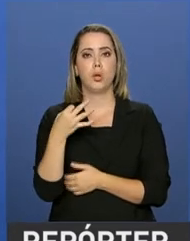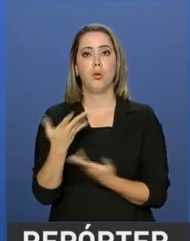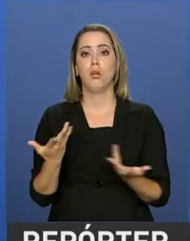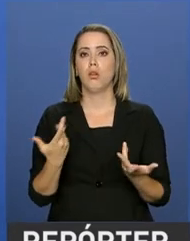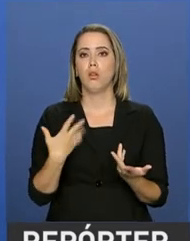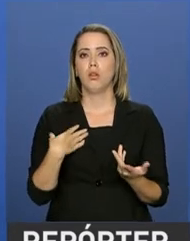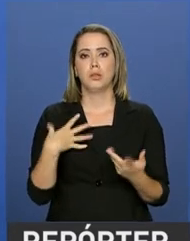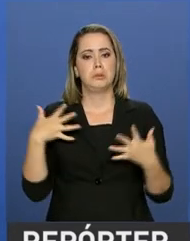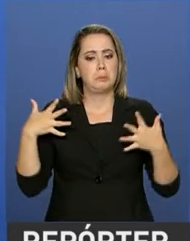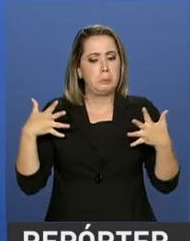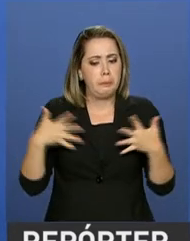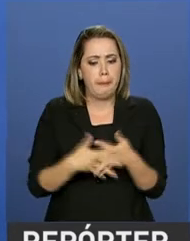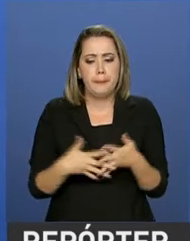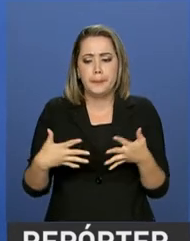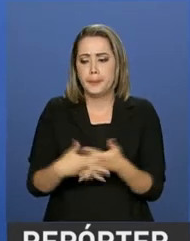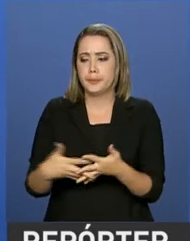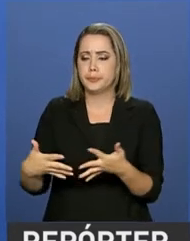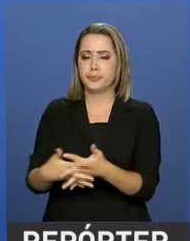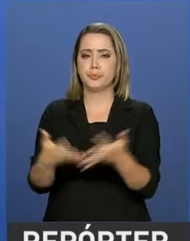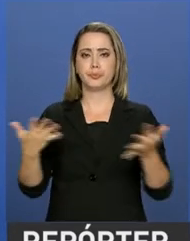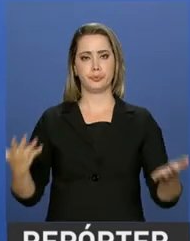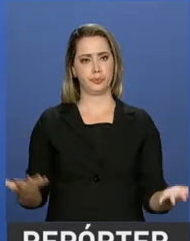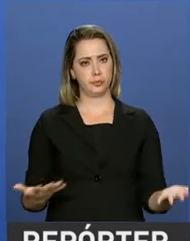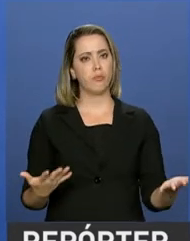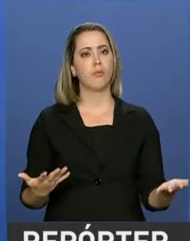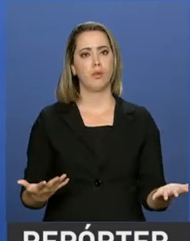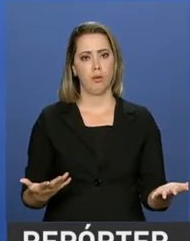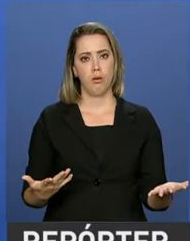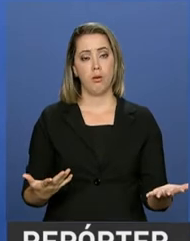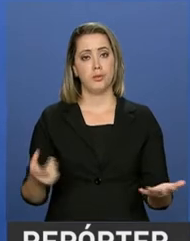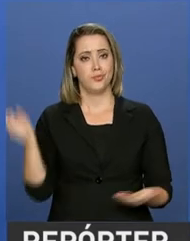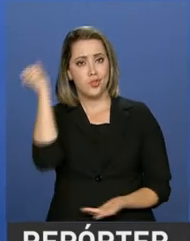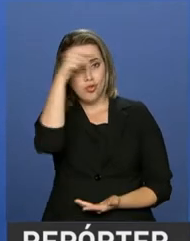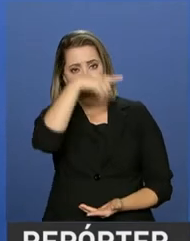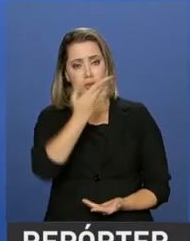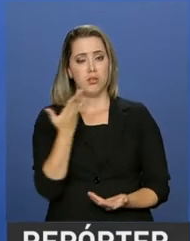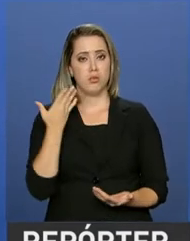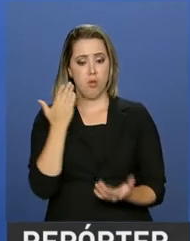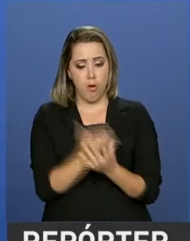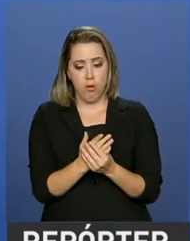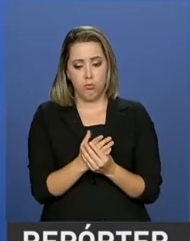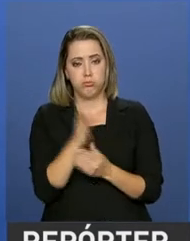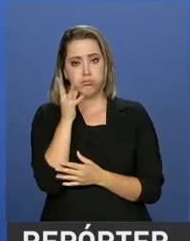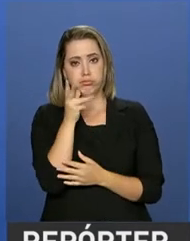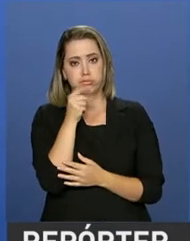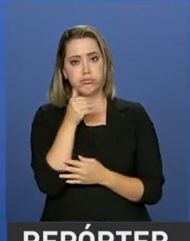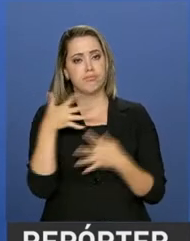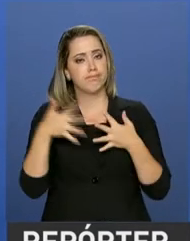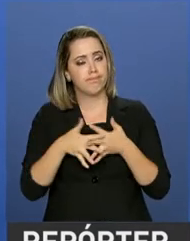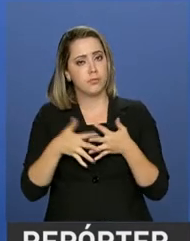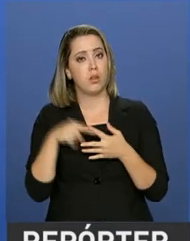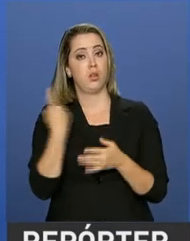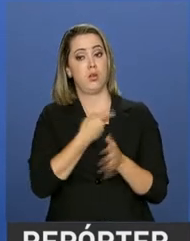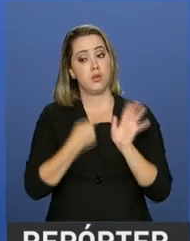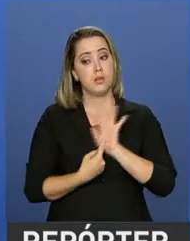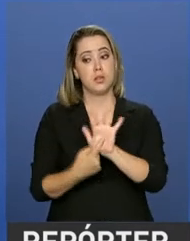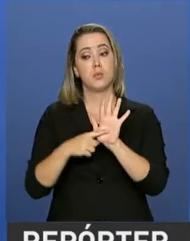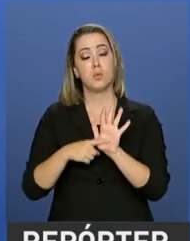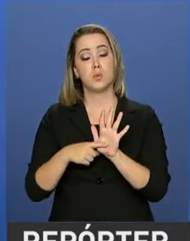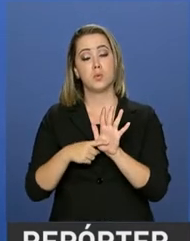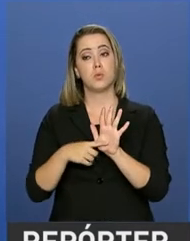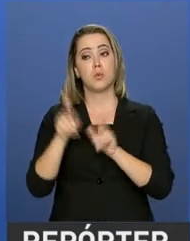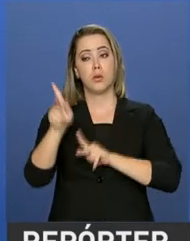eu diria talvez até dificultados nós queremos mostrar à população brasileira